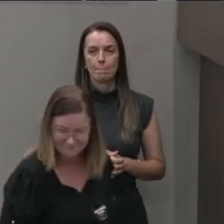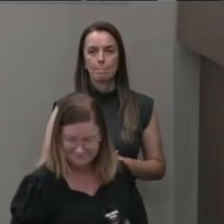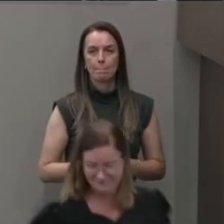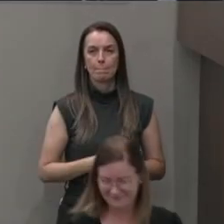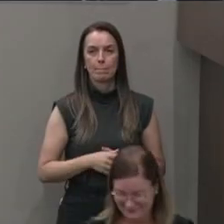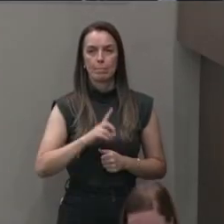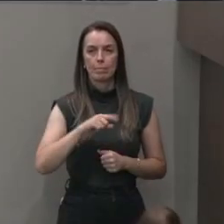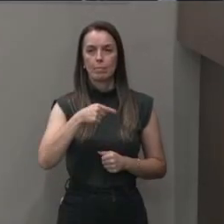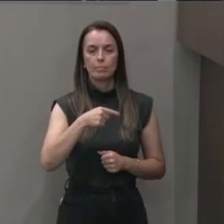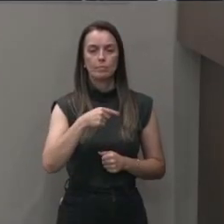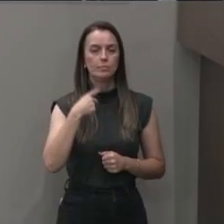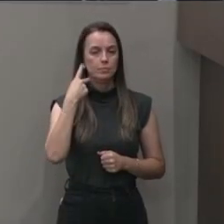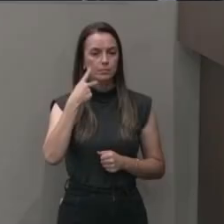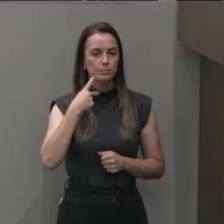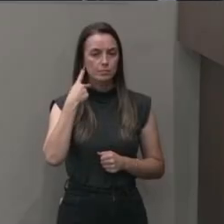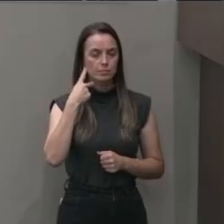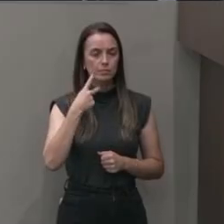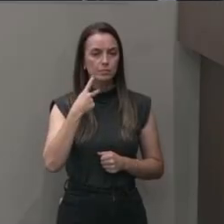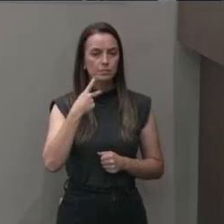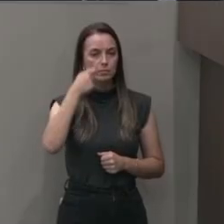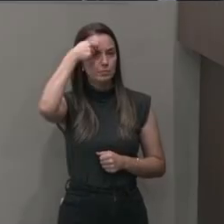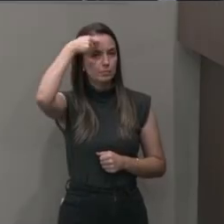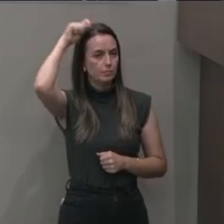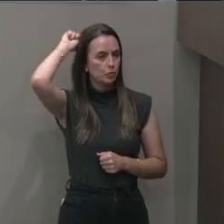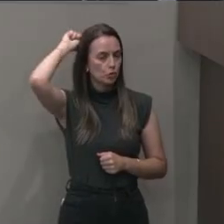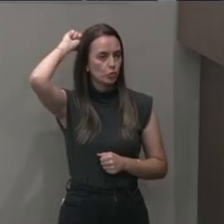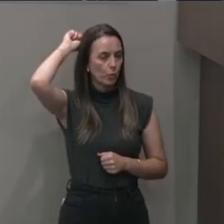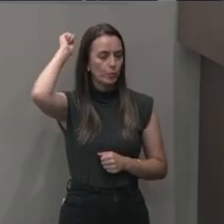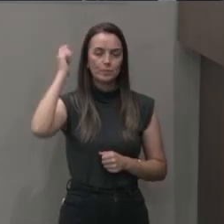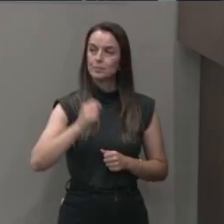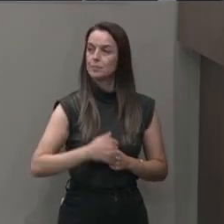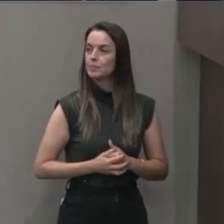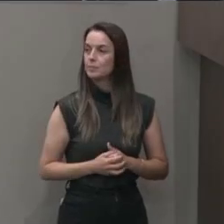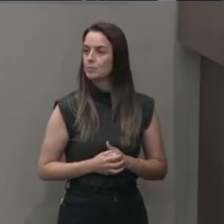Próximo vereador João Pedro Nunes.